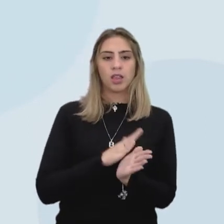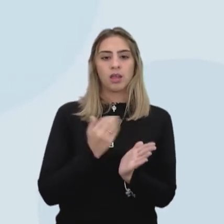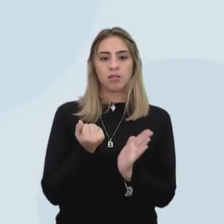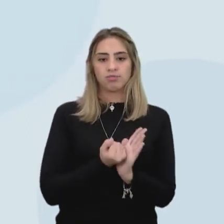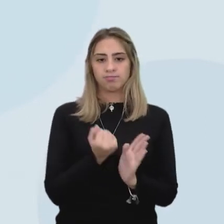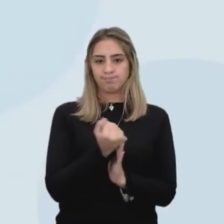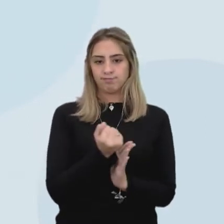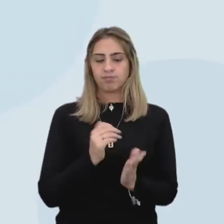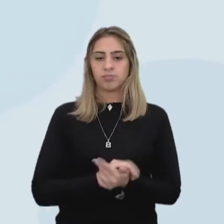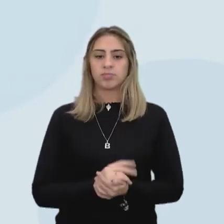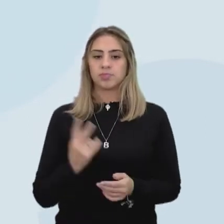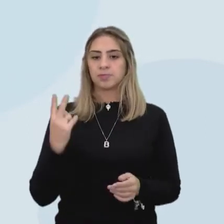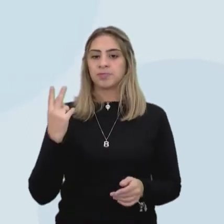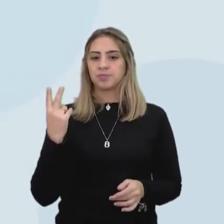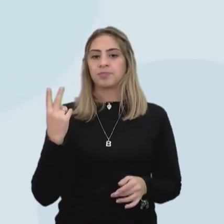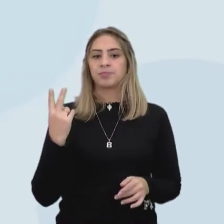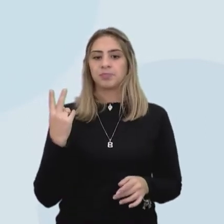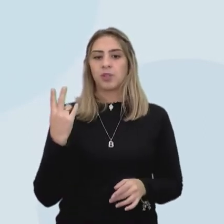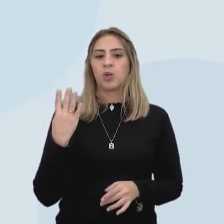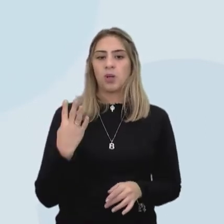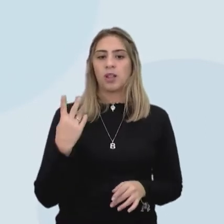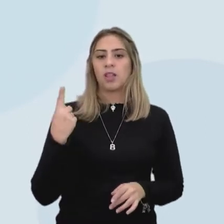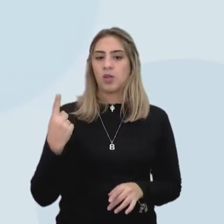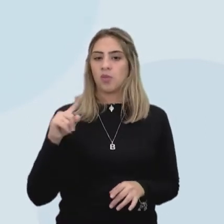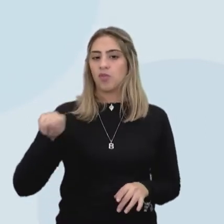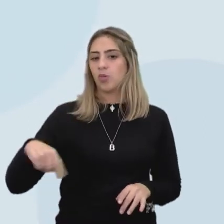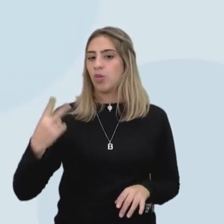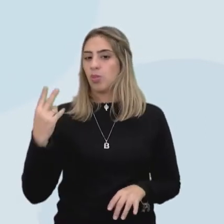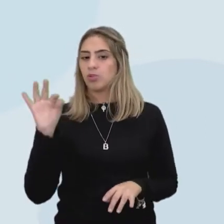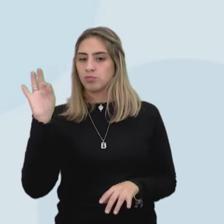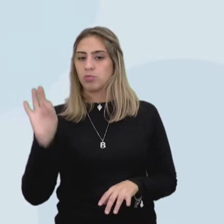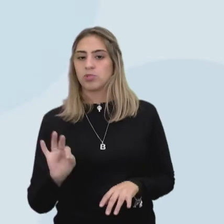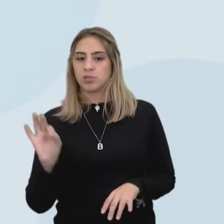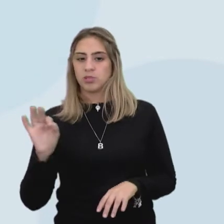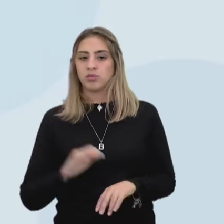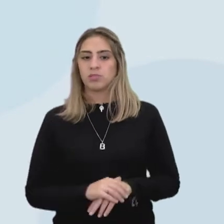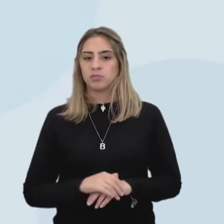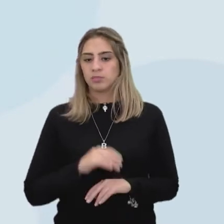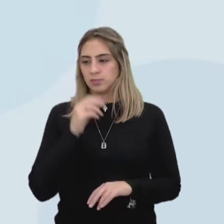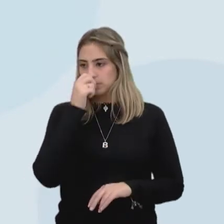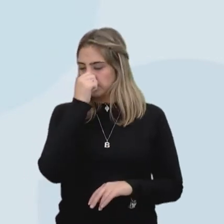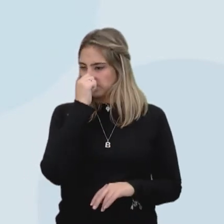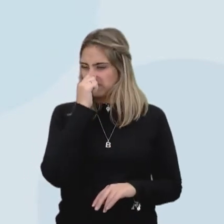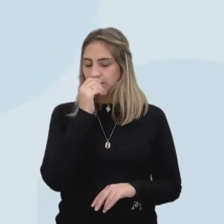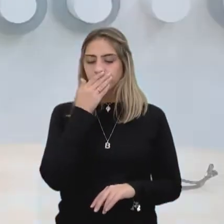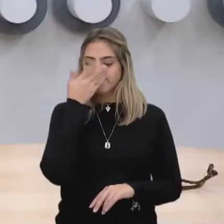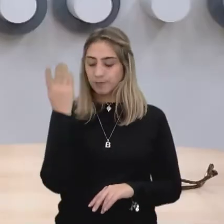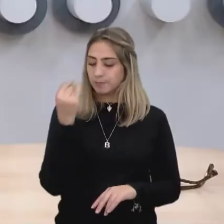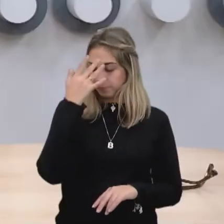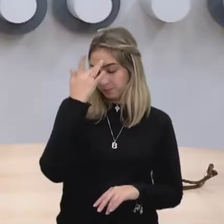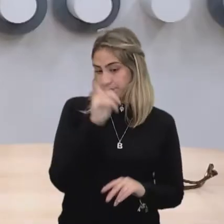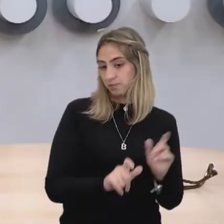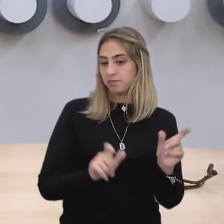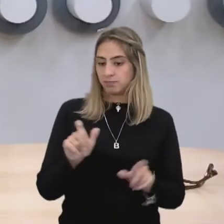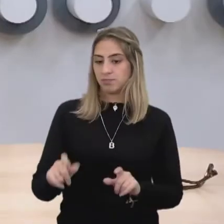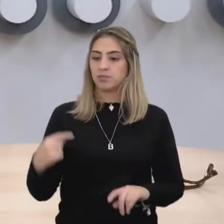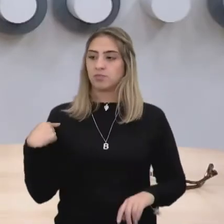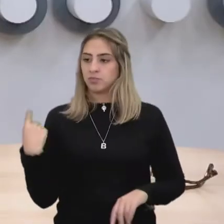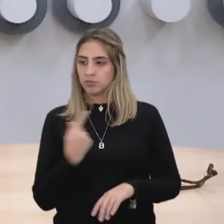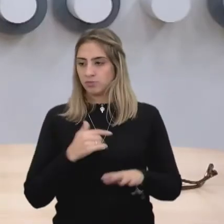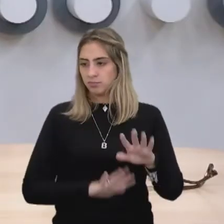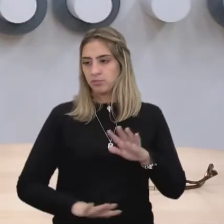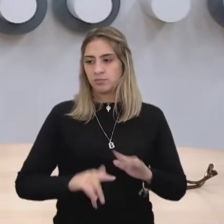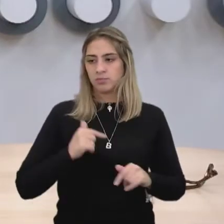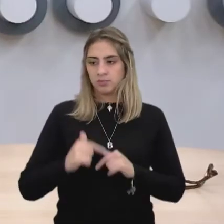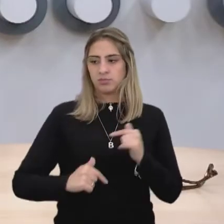41,2% dos 92,9 milhões de ocupados. É bastante gente aí, né, no nosso mercado de